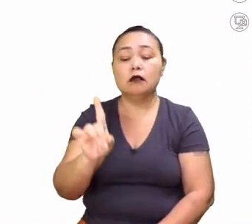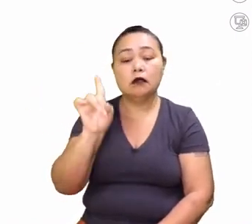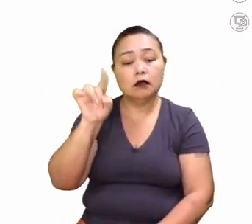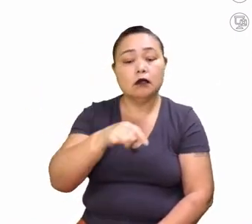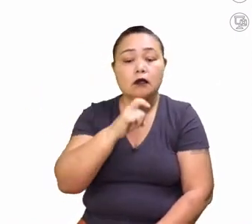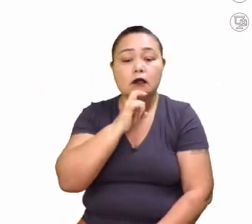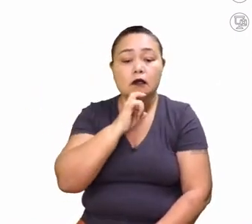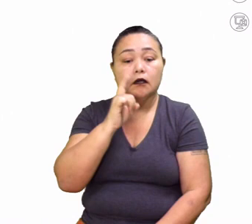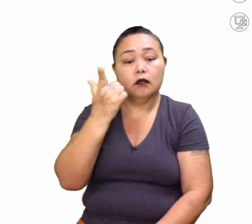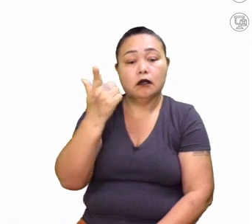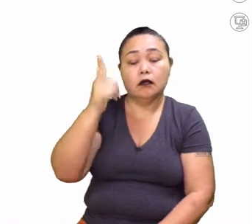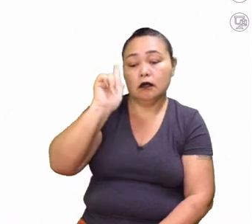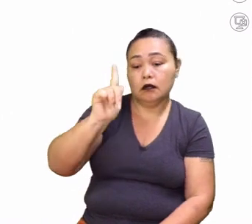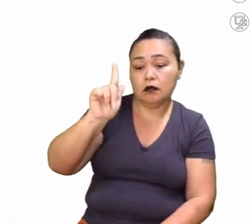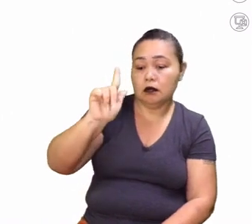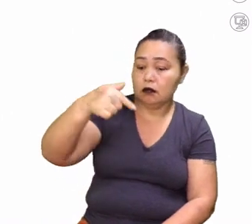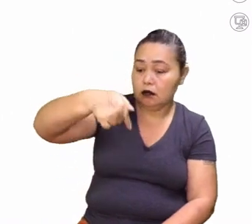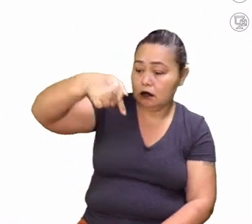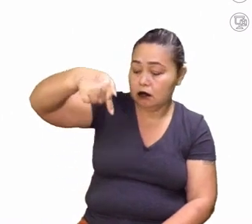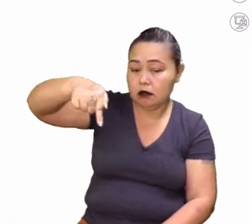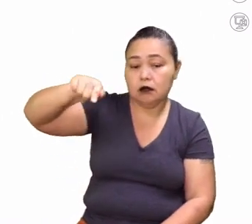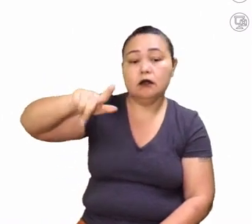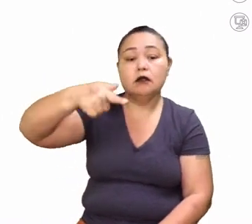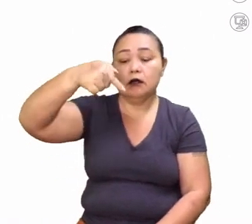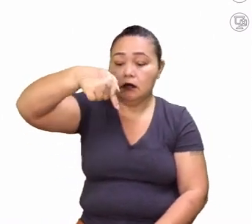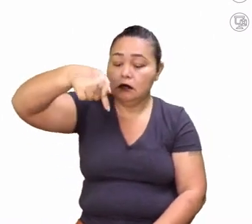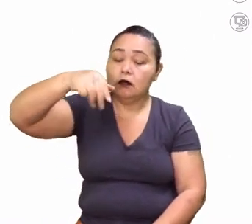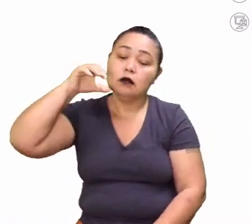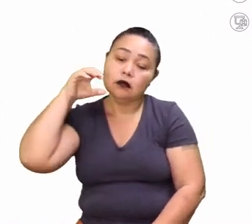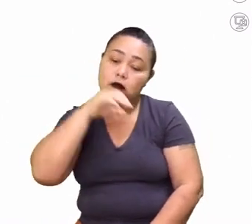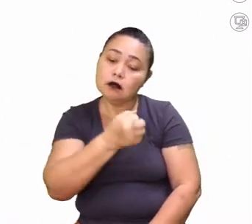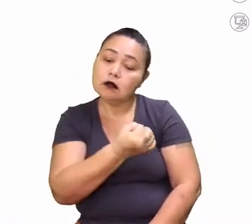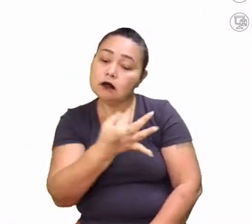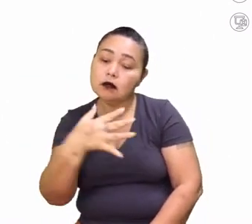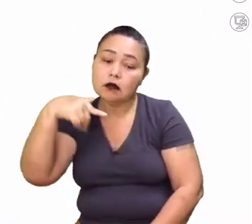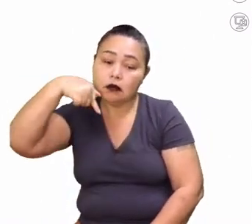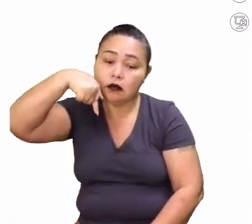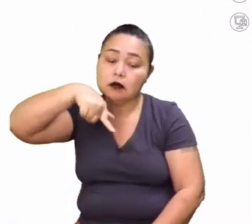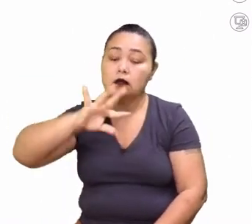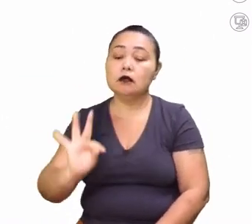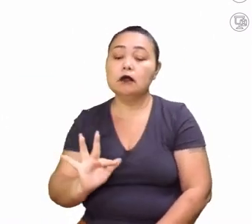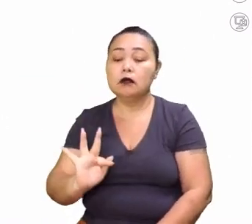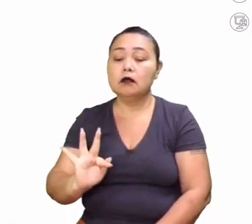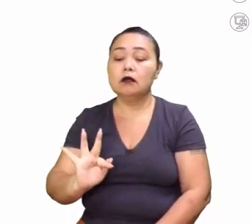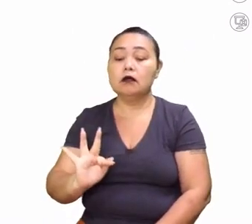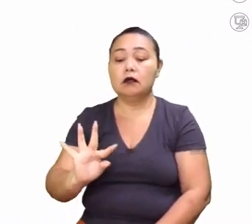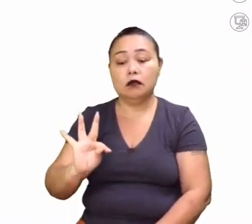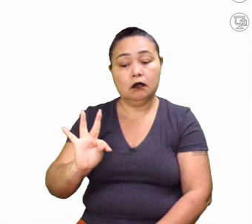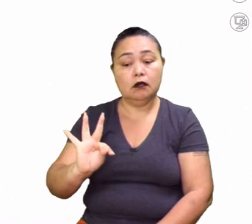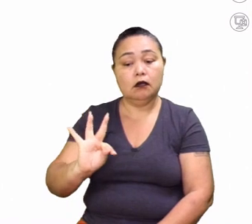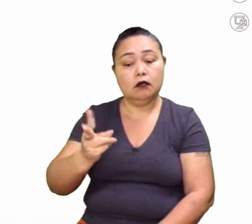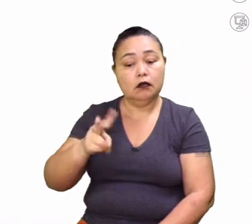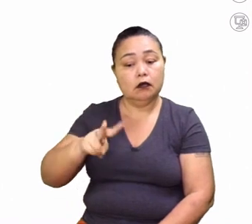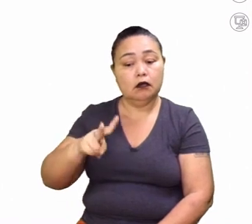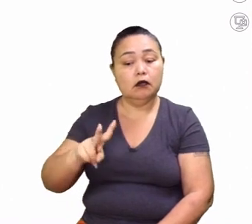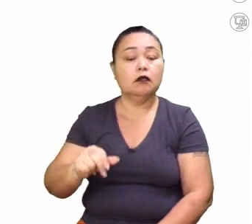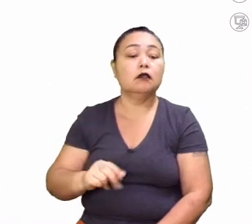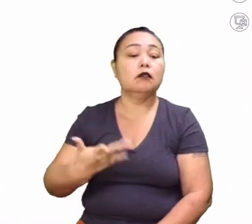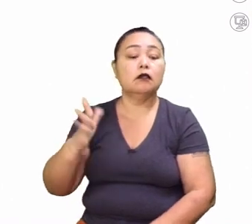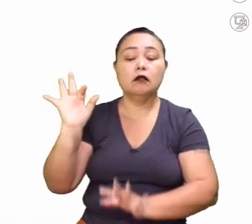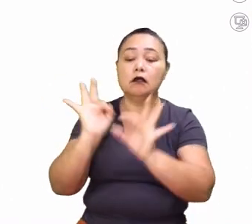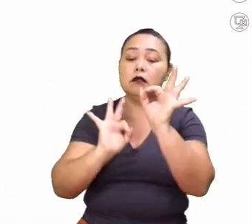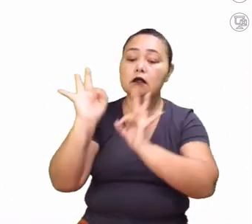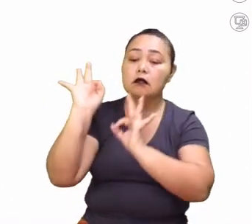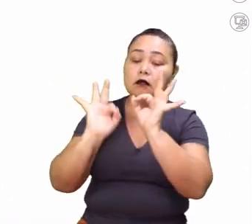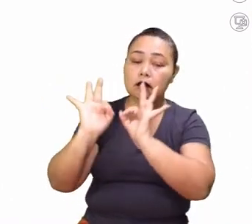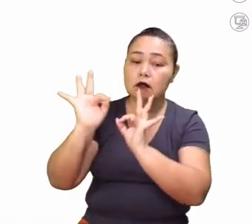QQ calor quantidade de calor quente QF quantidade de calor frio ok então um aí um esqueminha aí